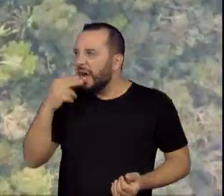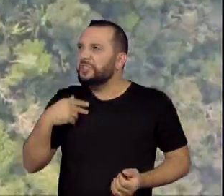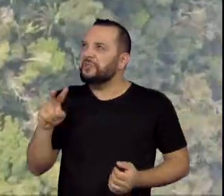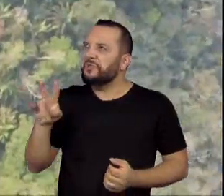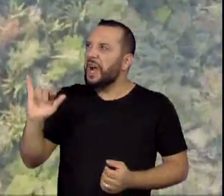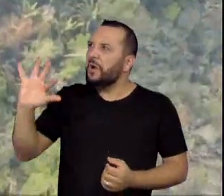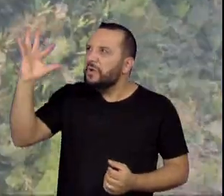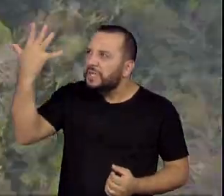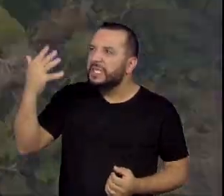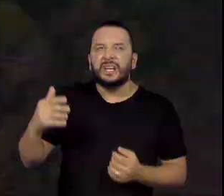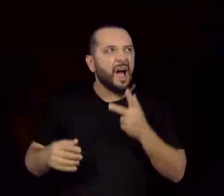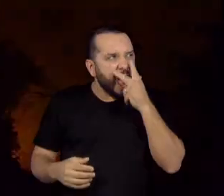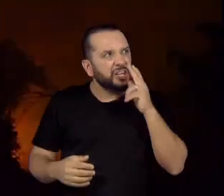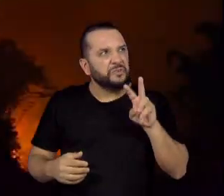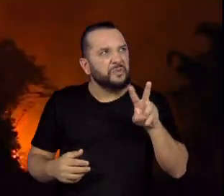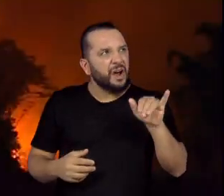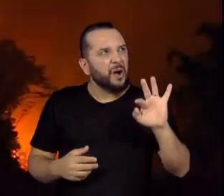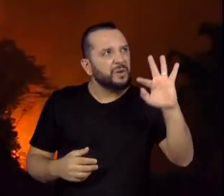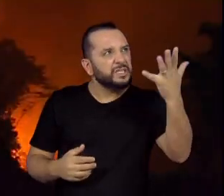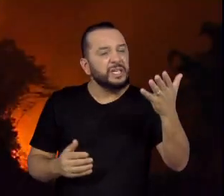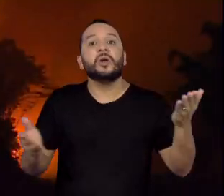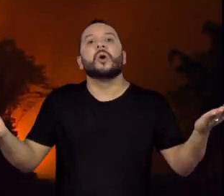hoje ganha contornos de atualidade.